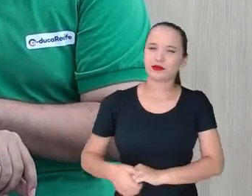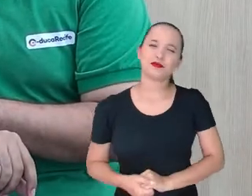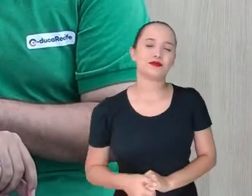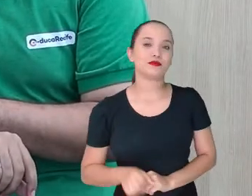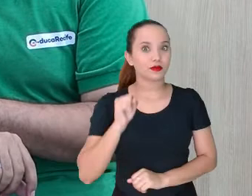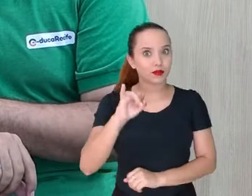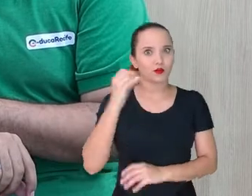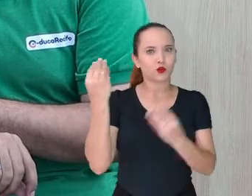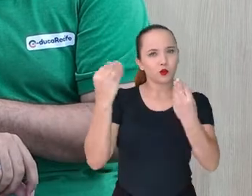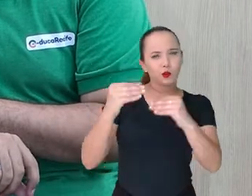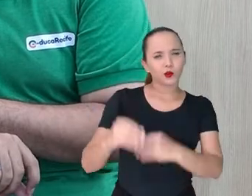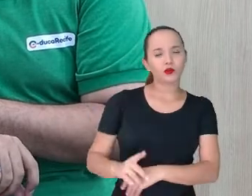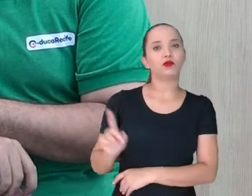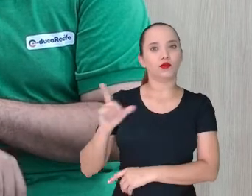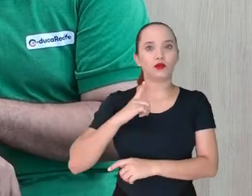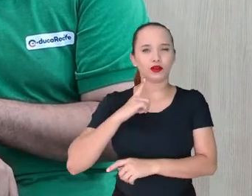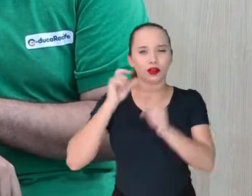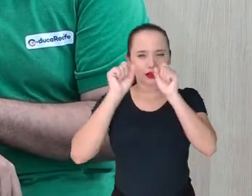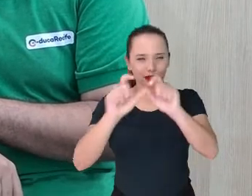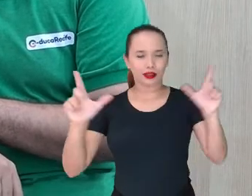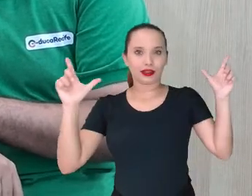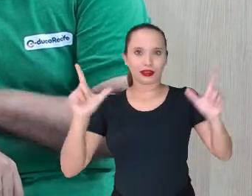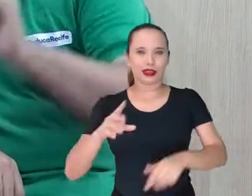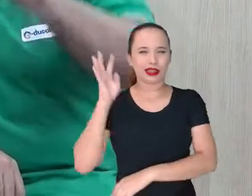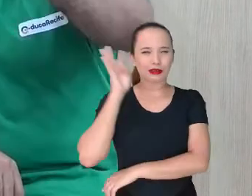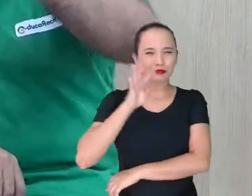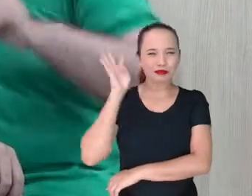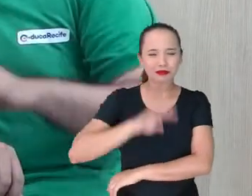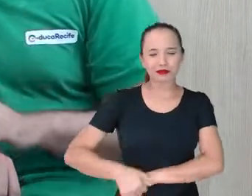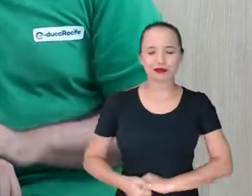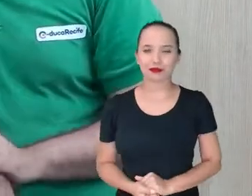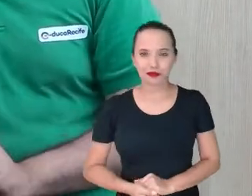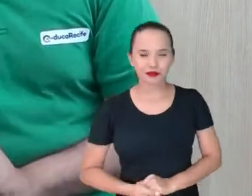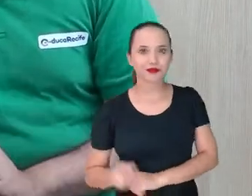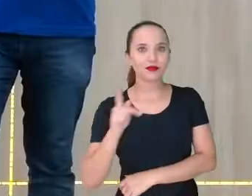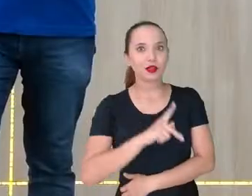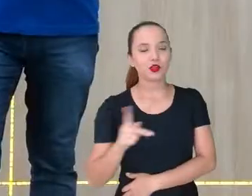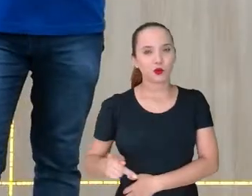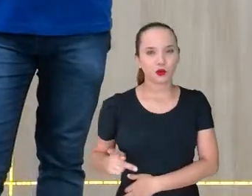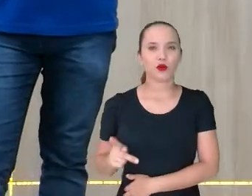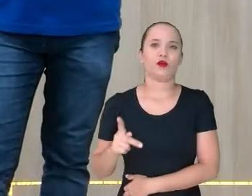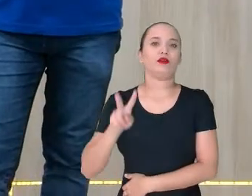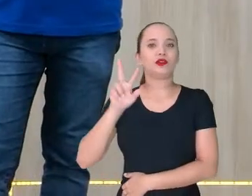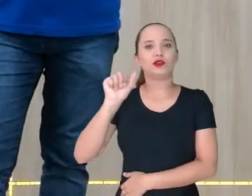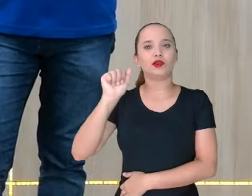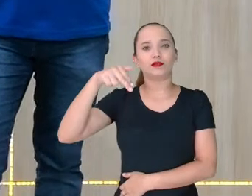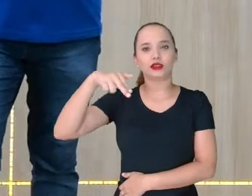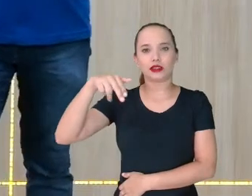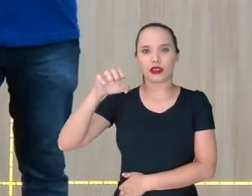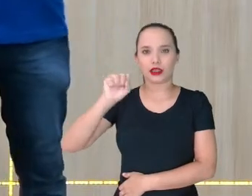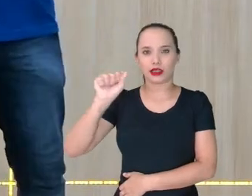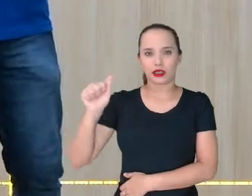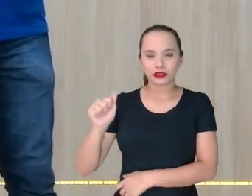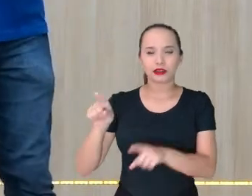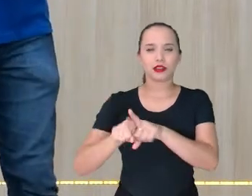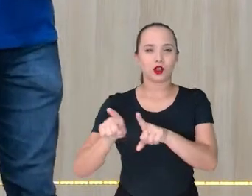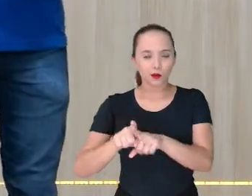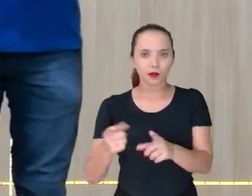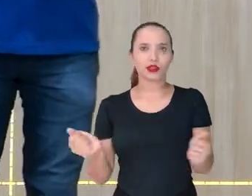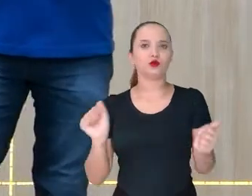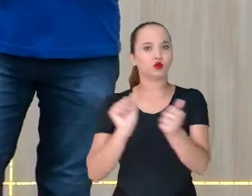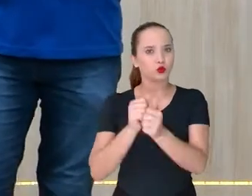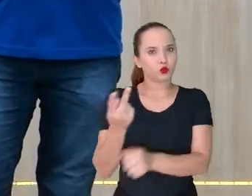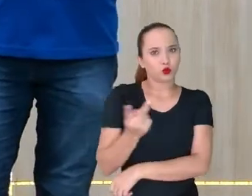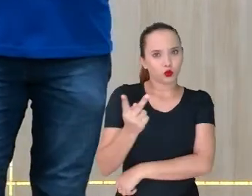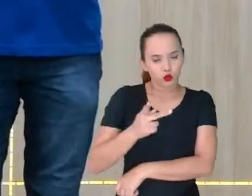um comentáriozinho, aparece aqui na tela, professor. Que coisa bacana, hein? A professora Vanessa está aí também, mas diga aí, está aí também no chat. Exatamente. Né? Então,